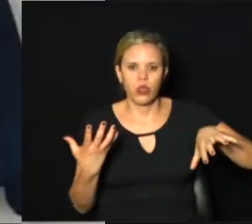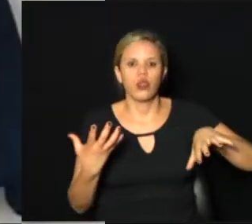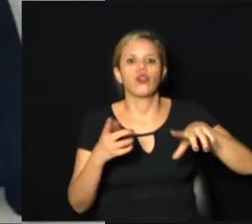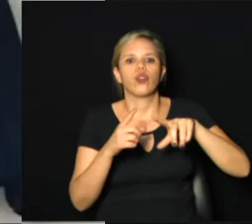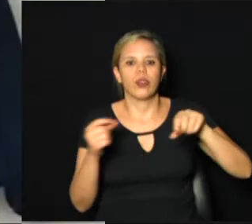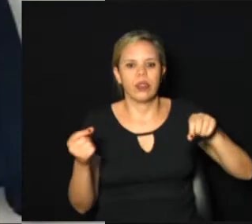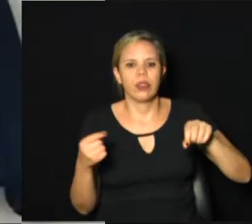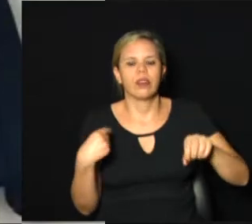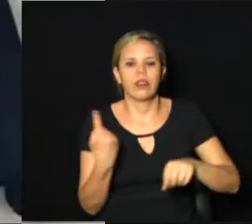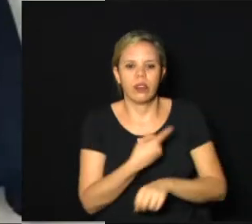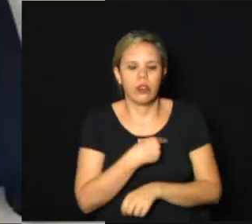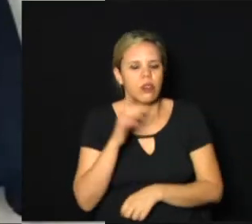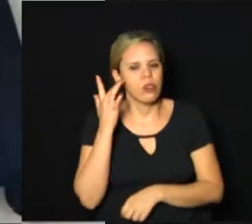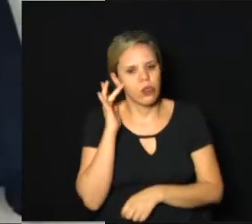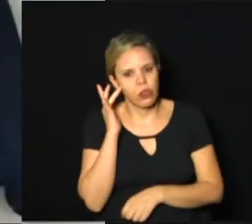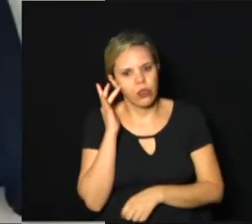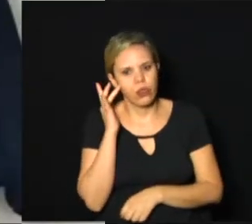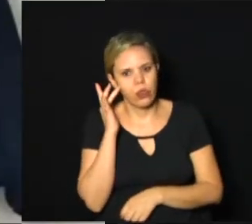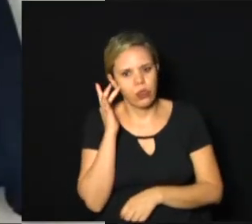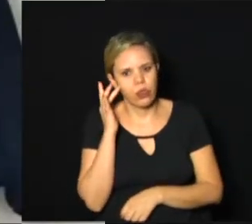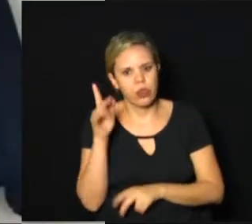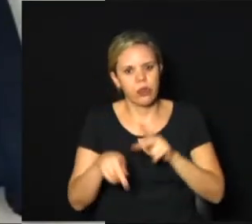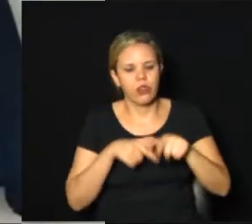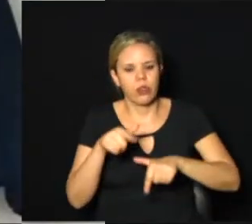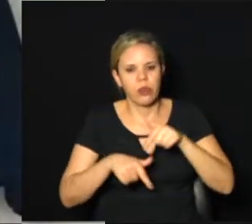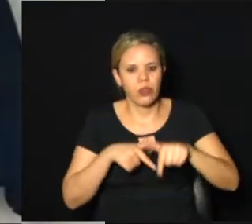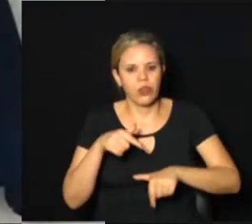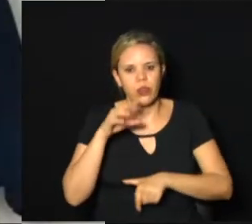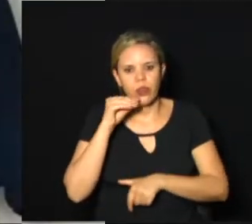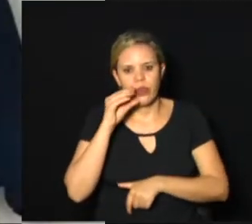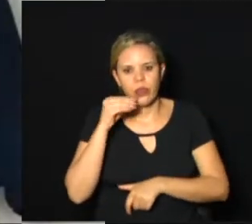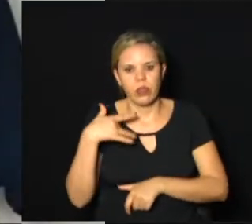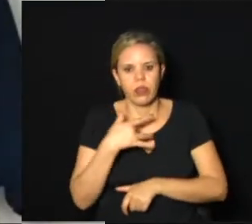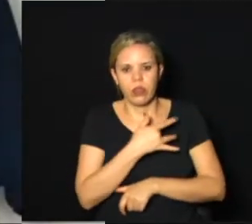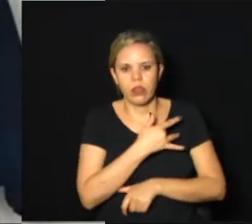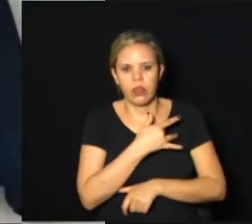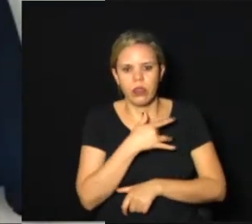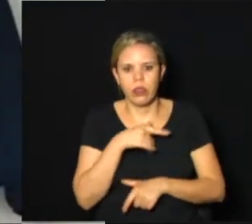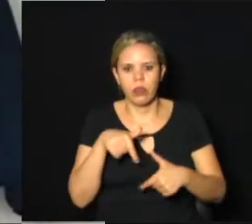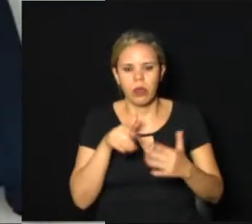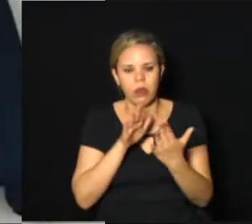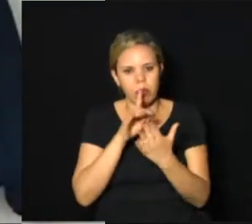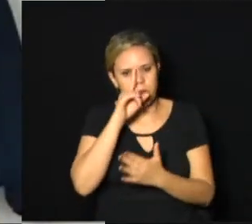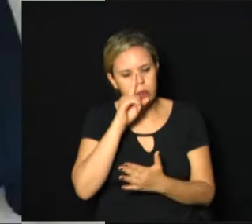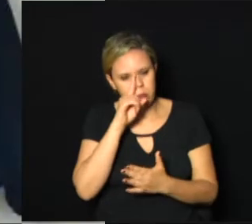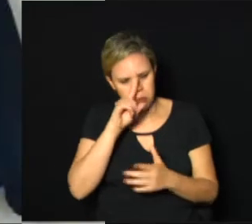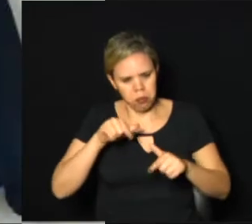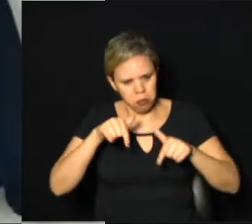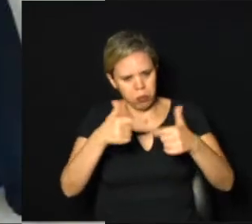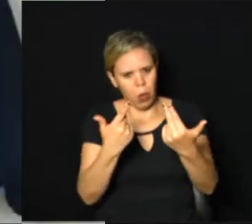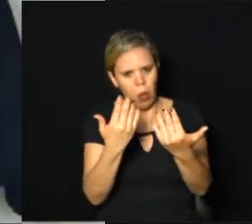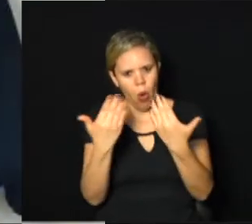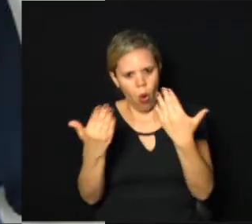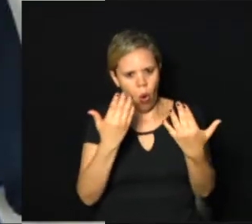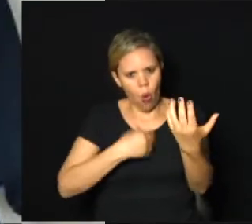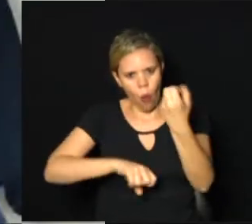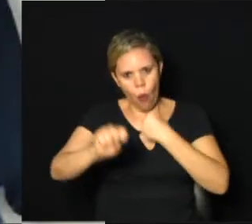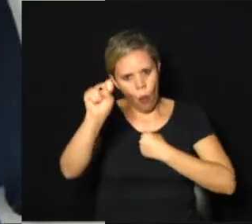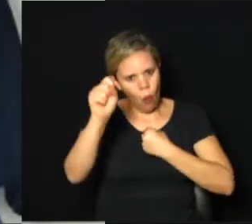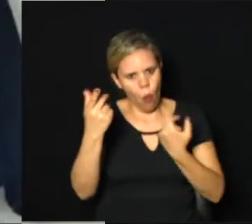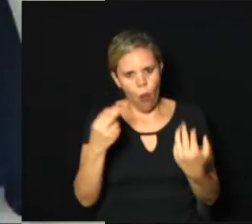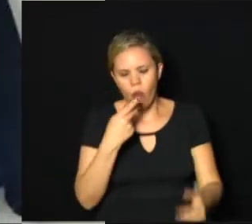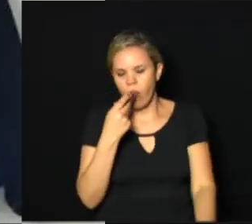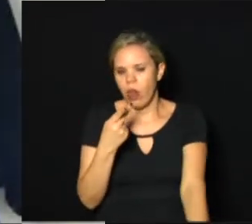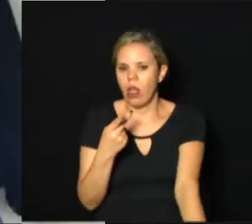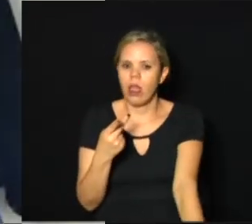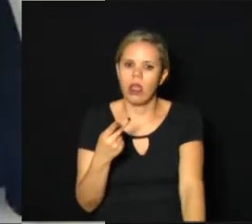Nacional. Nós achamos que os trabalhadores da saúde que estão na linha de frente estão cumprindo um papel heróico. Papel heróico por causa disso que eu já falei.